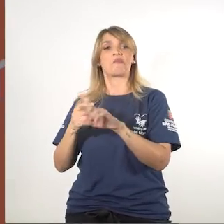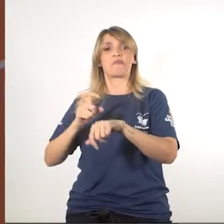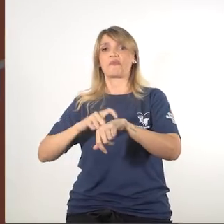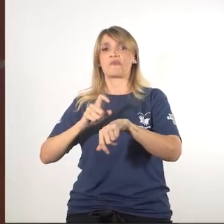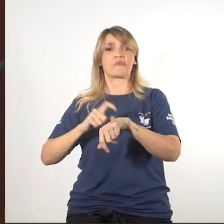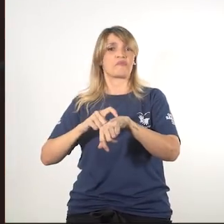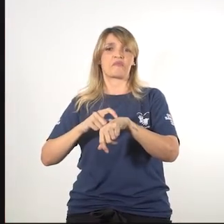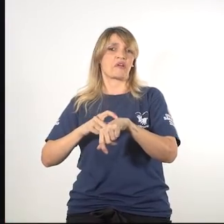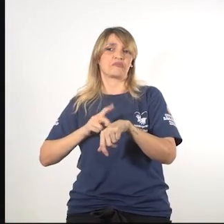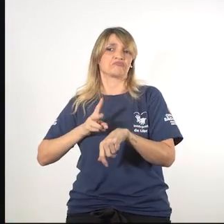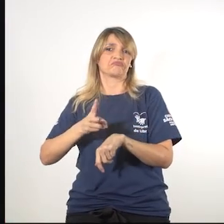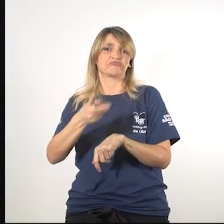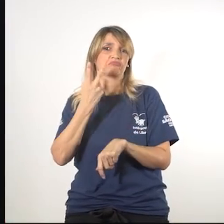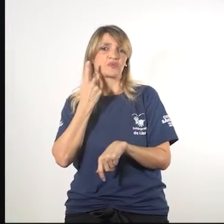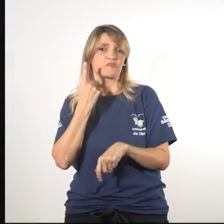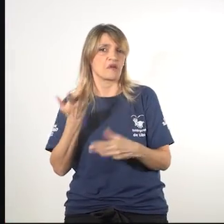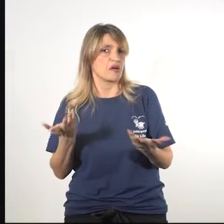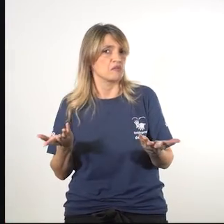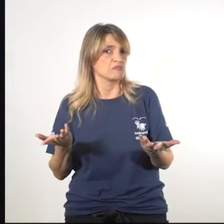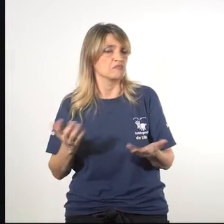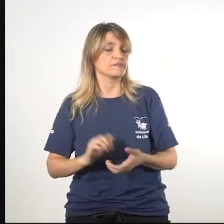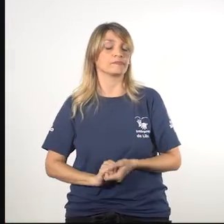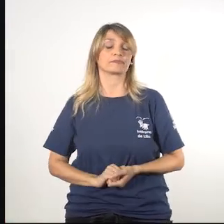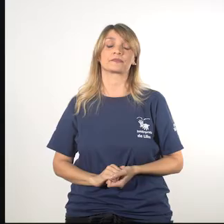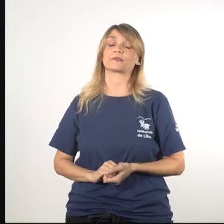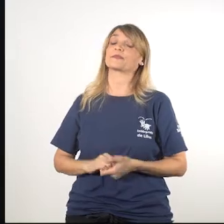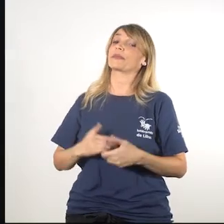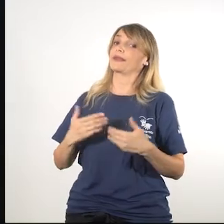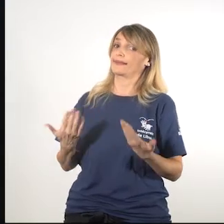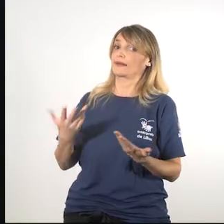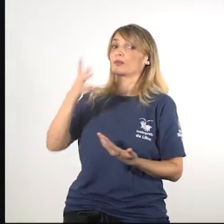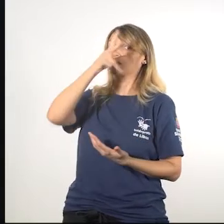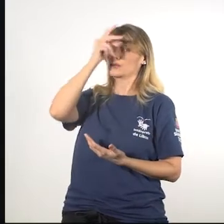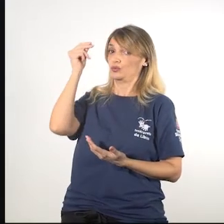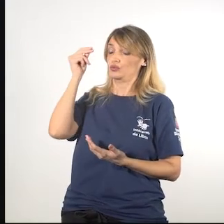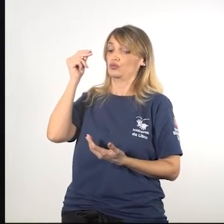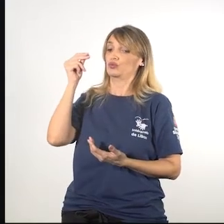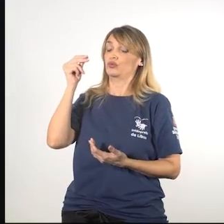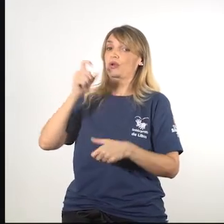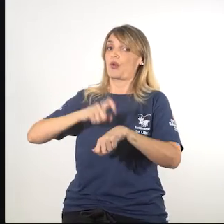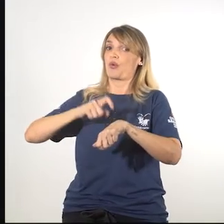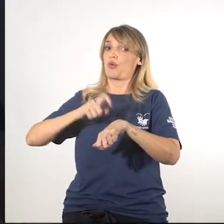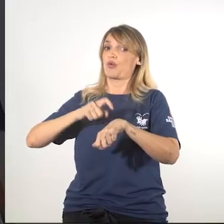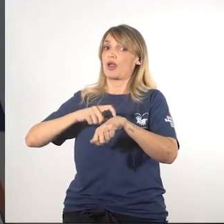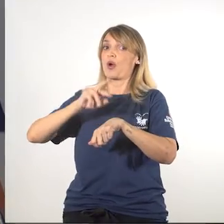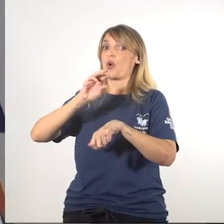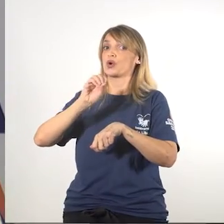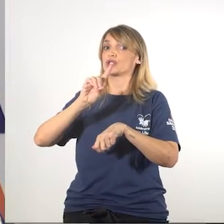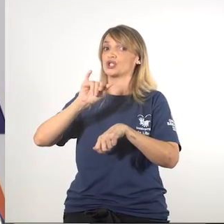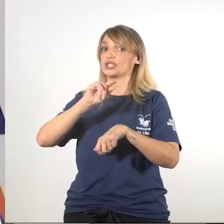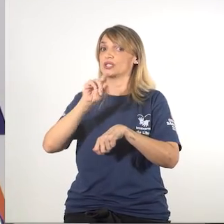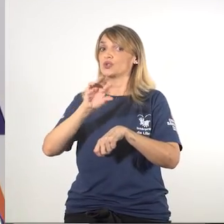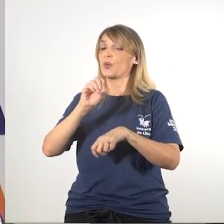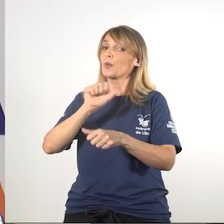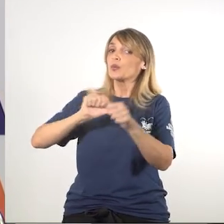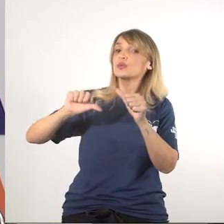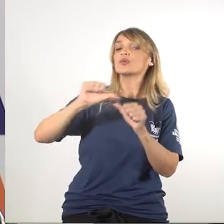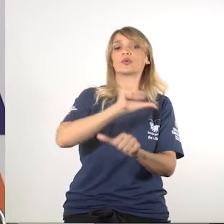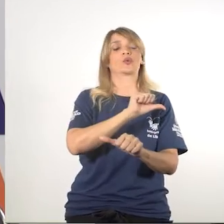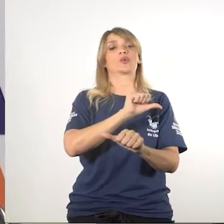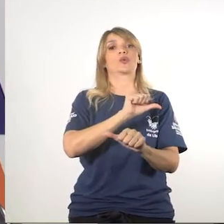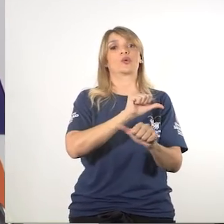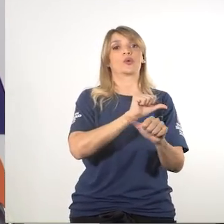habitual. Bom, a Prefeitura mudou o horário de rodízio para acompanhar o Estado que, nessa